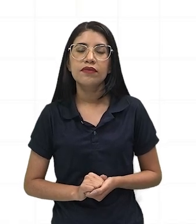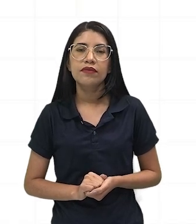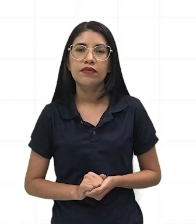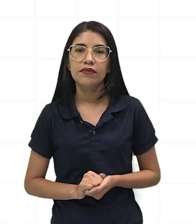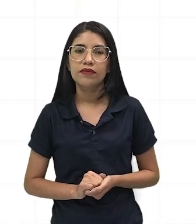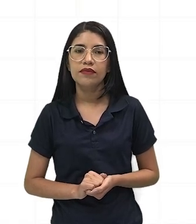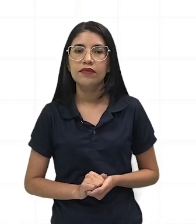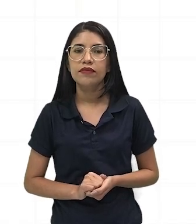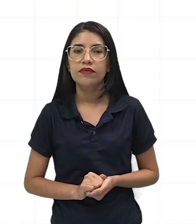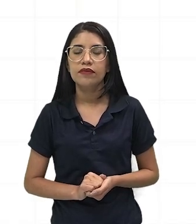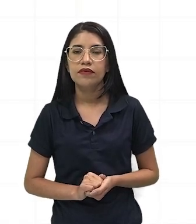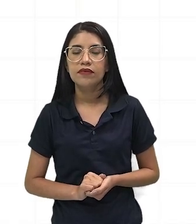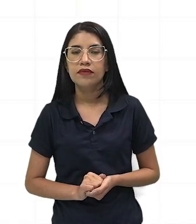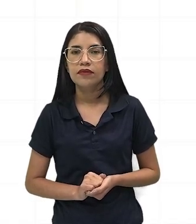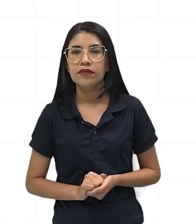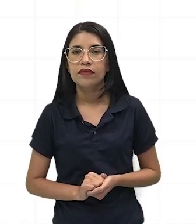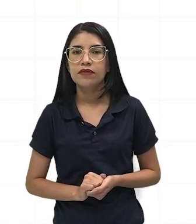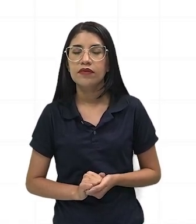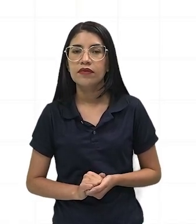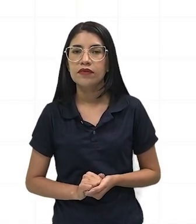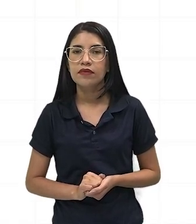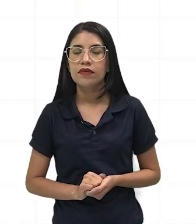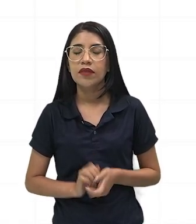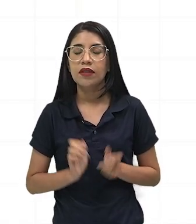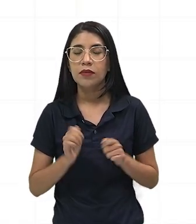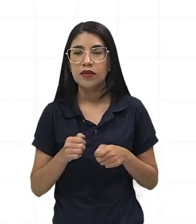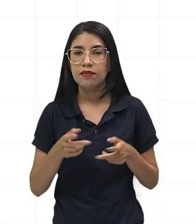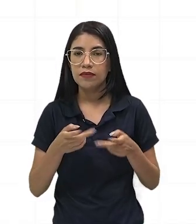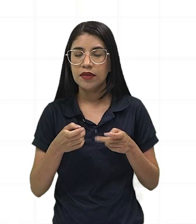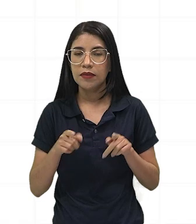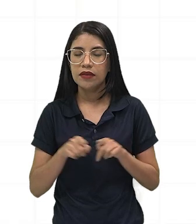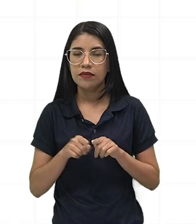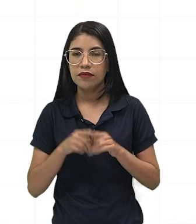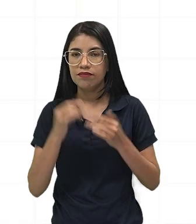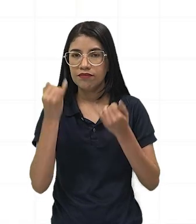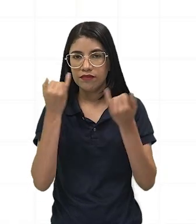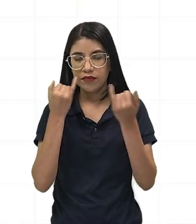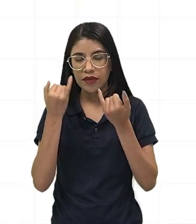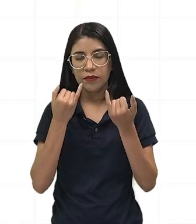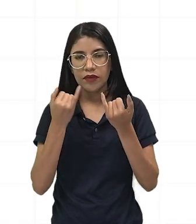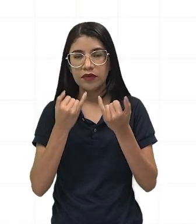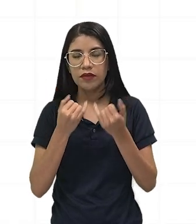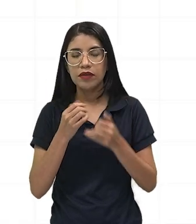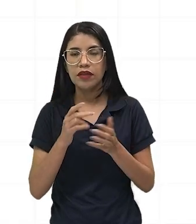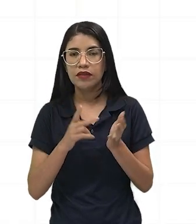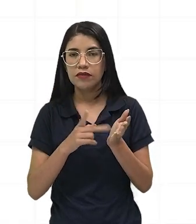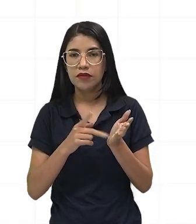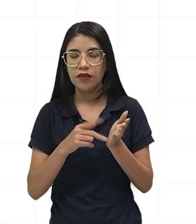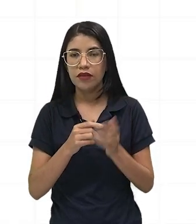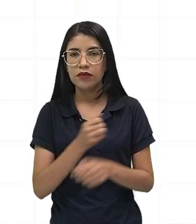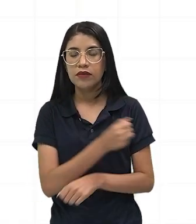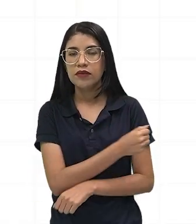Então, aqui nós conseguimos visualizar, né, também, aqui, ó, que